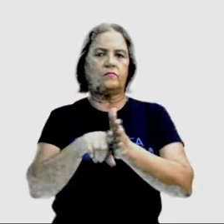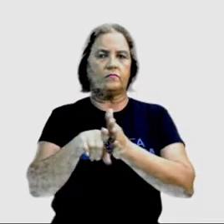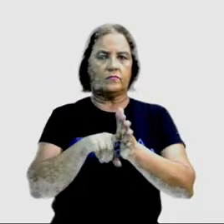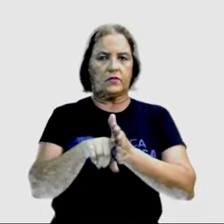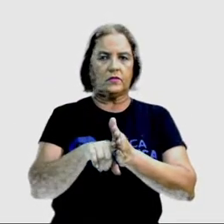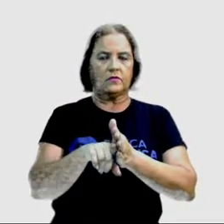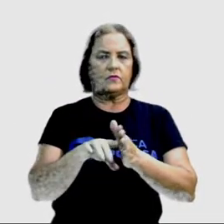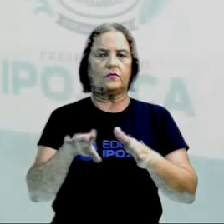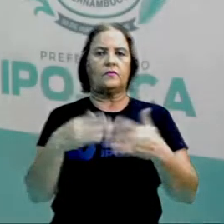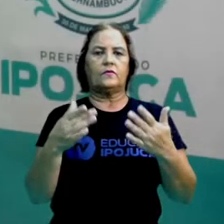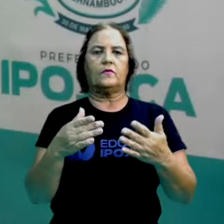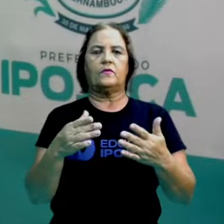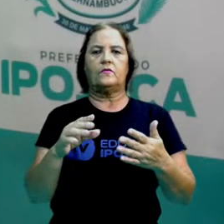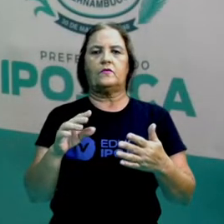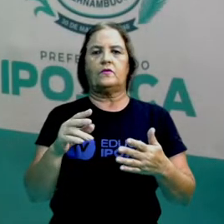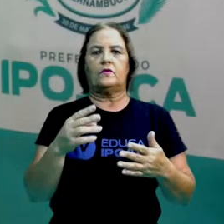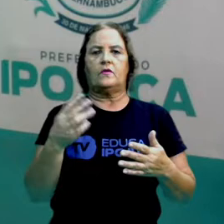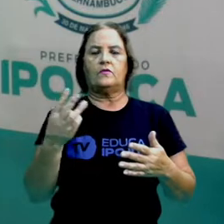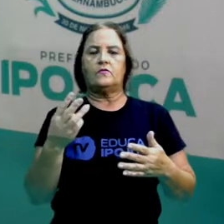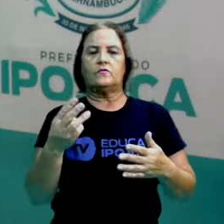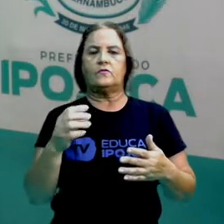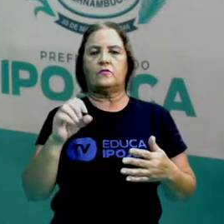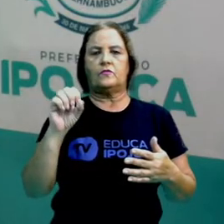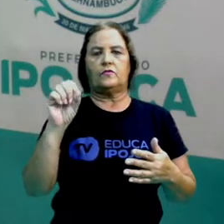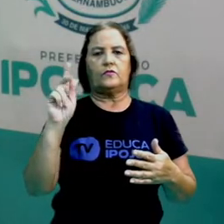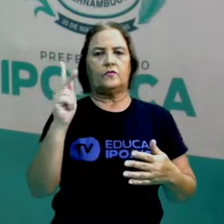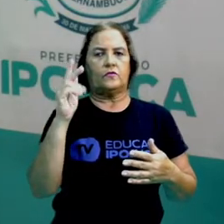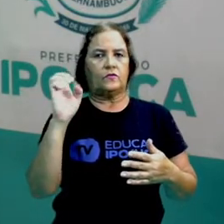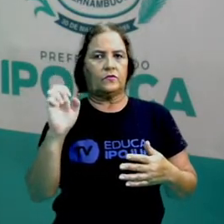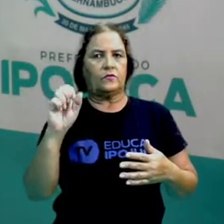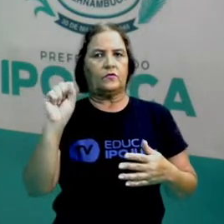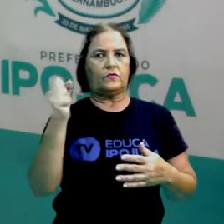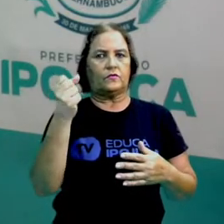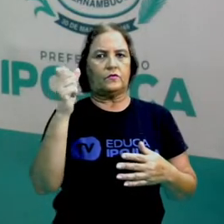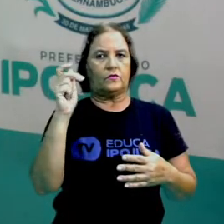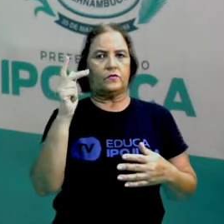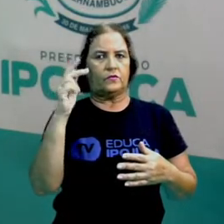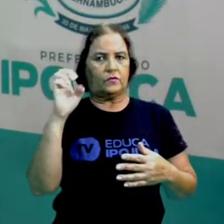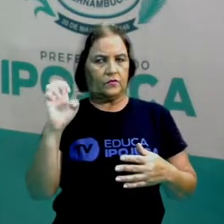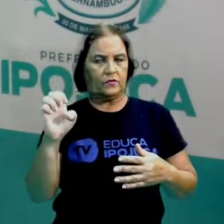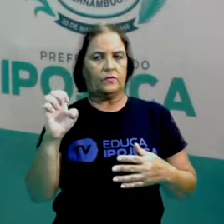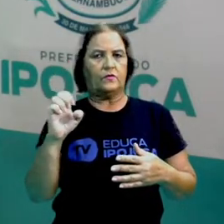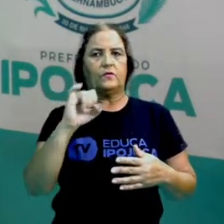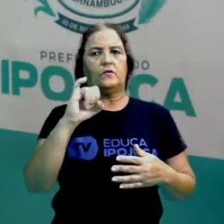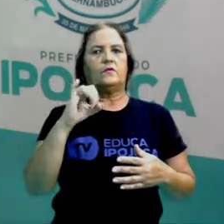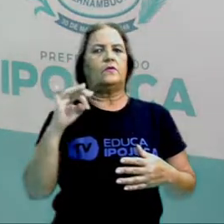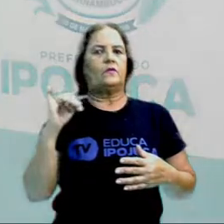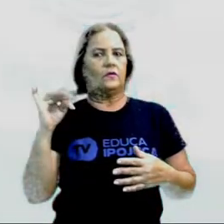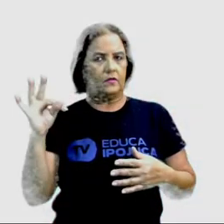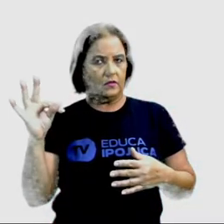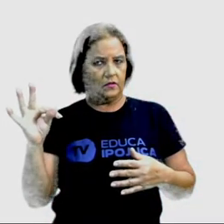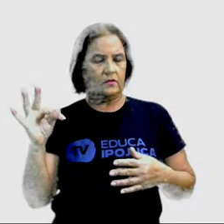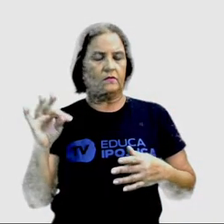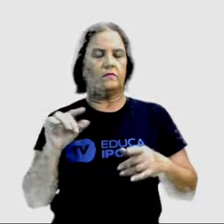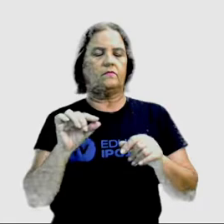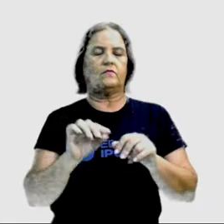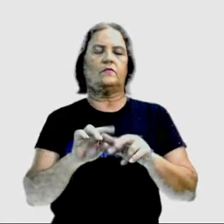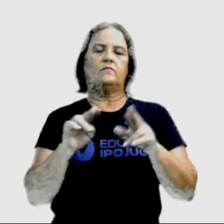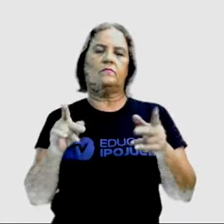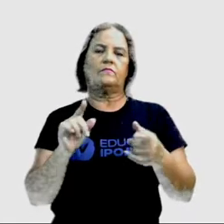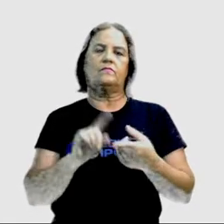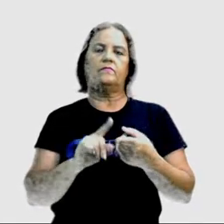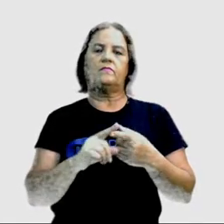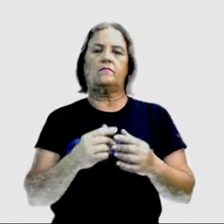Oxe e vai ficar também diferenciado Então vamos lá seria